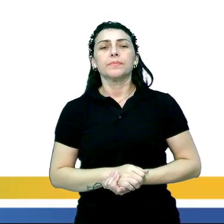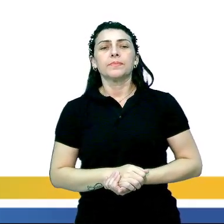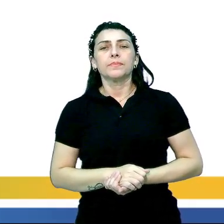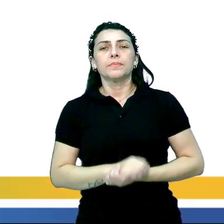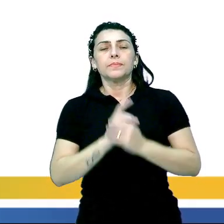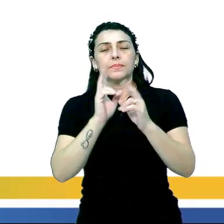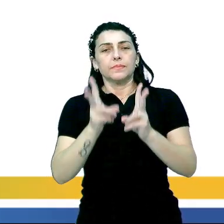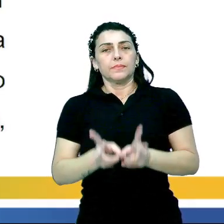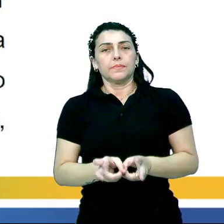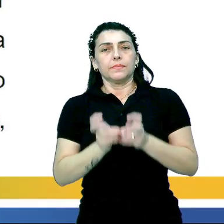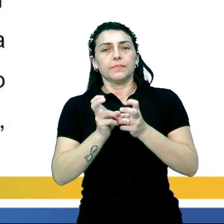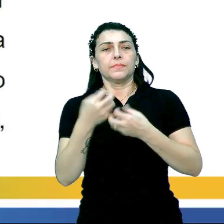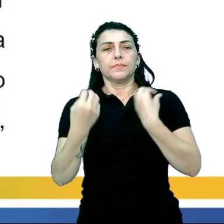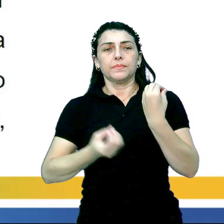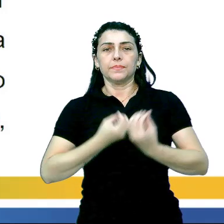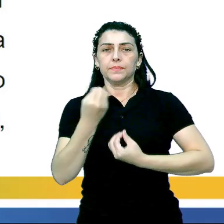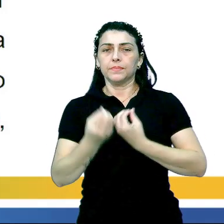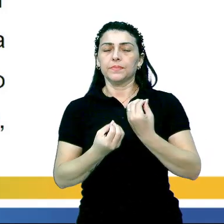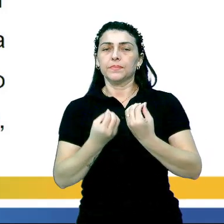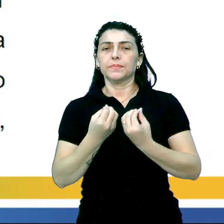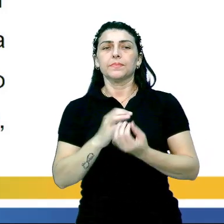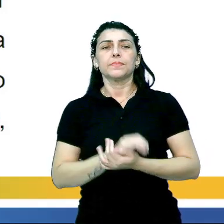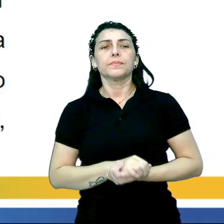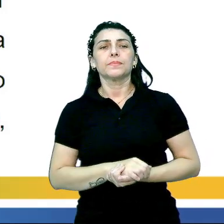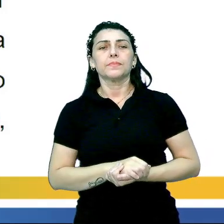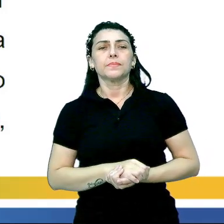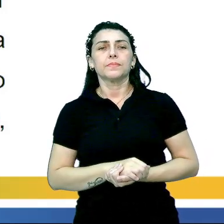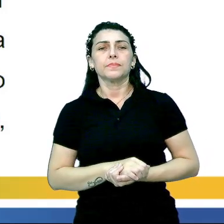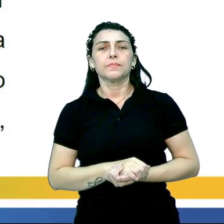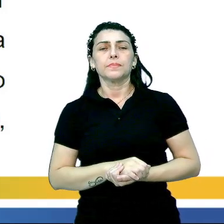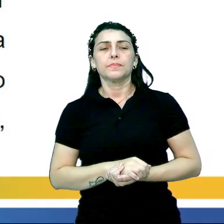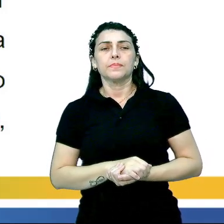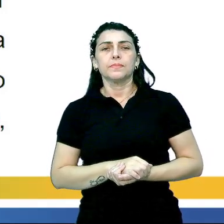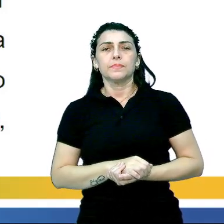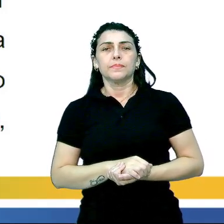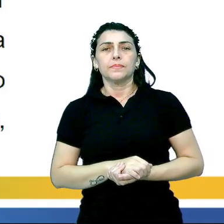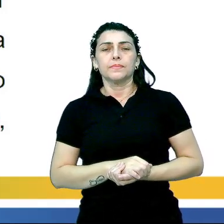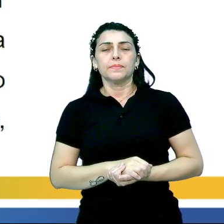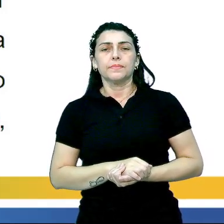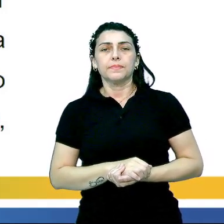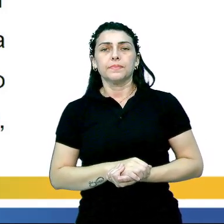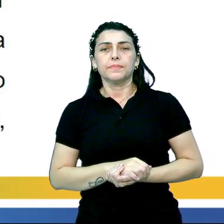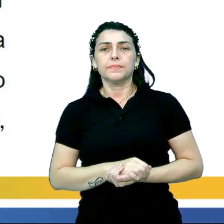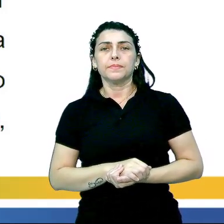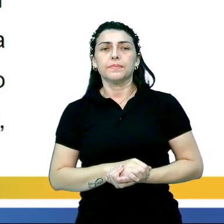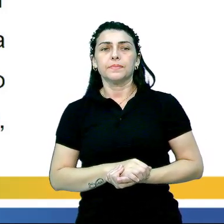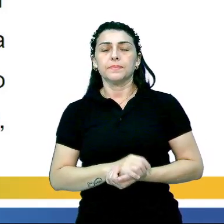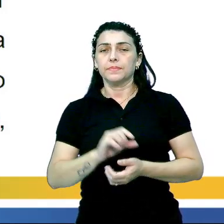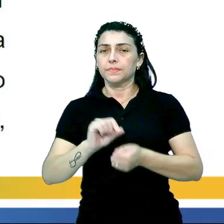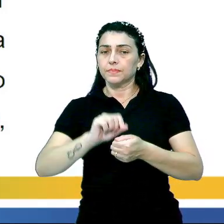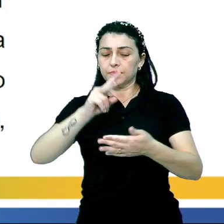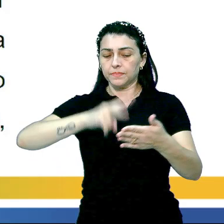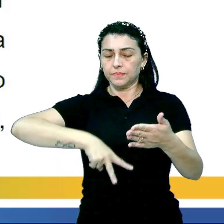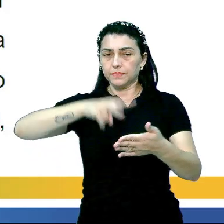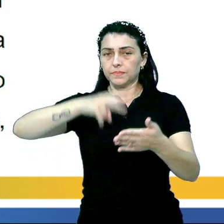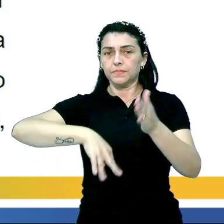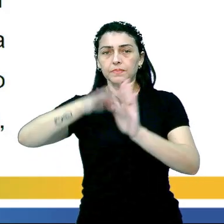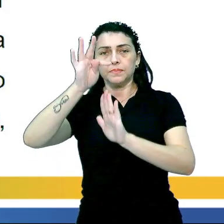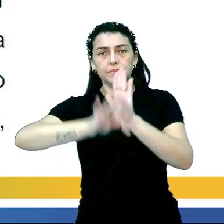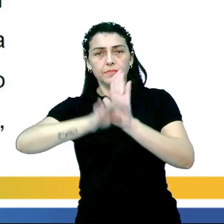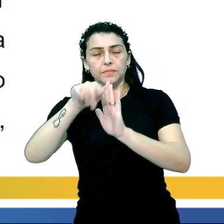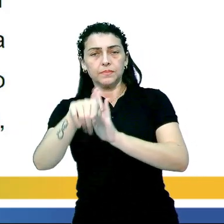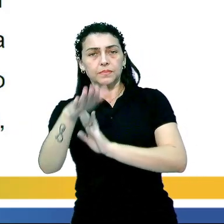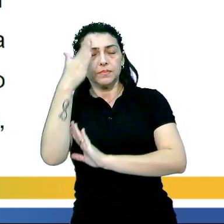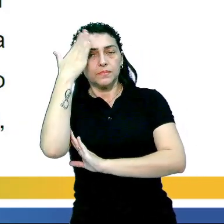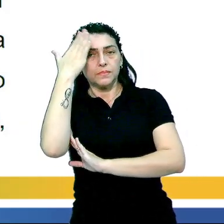vamos observar como é que isso ficaria. E aí, dessa vez, eu vou fazer uma leitura do nosso texto para que